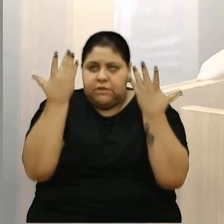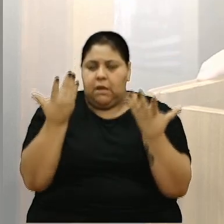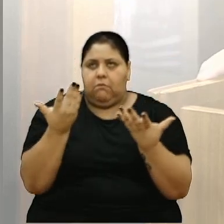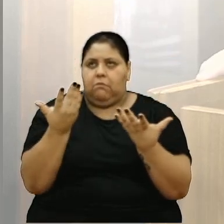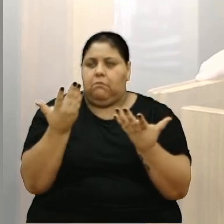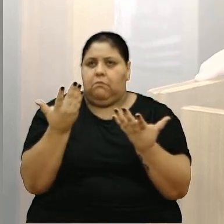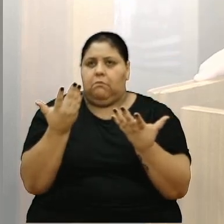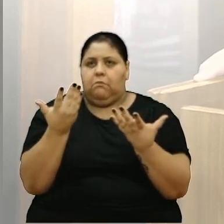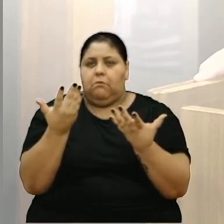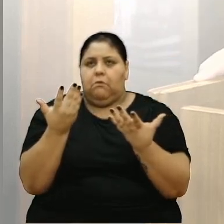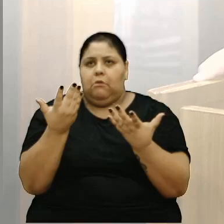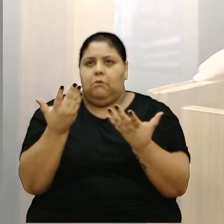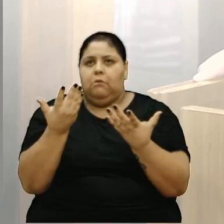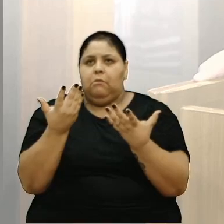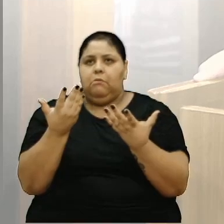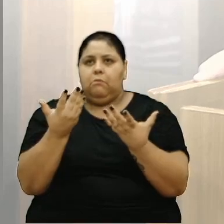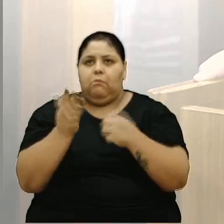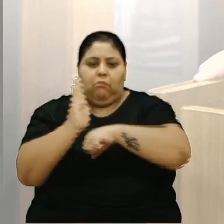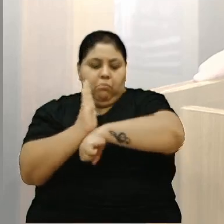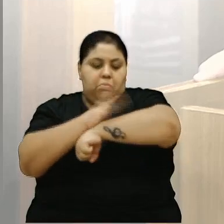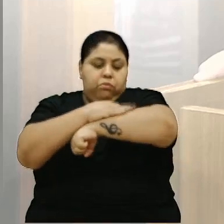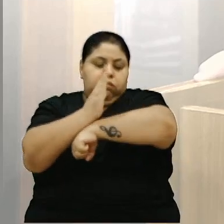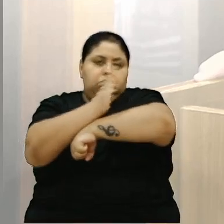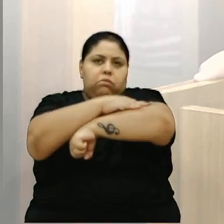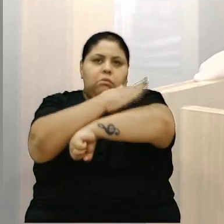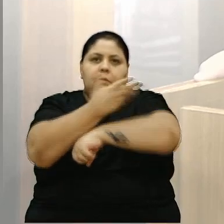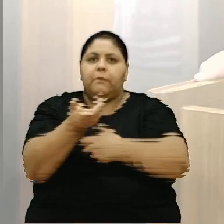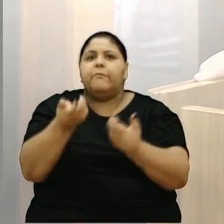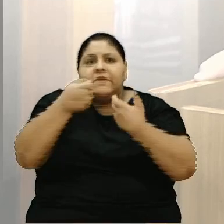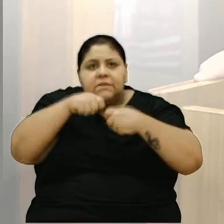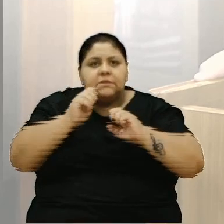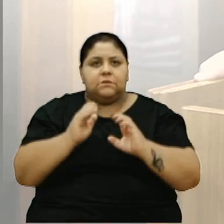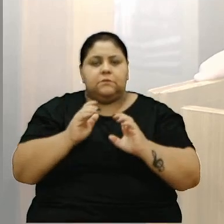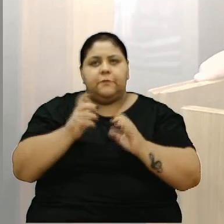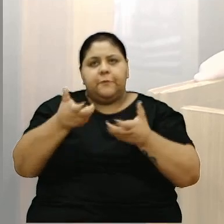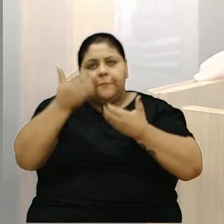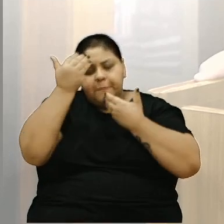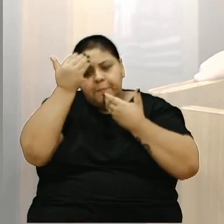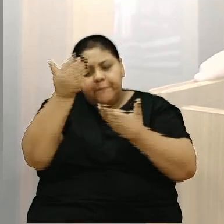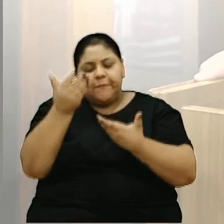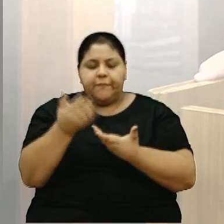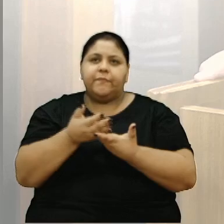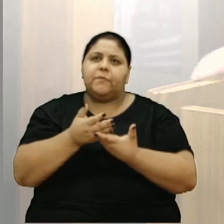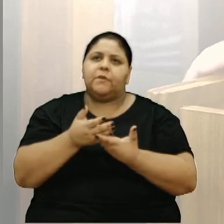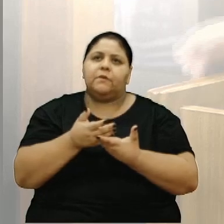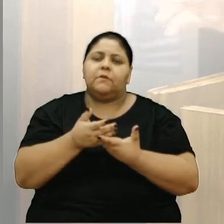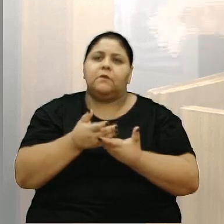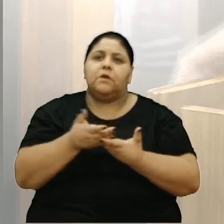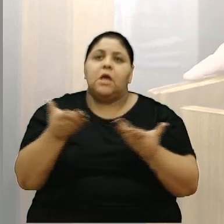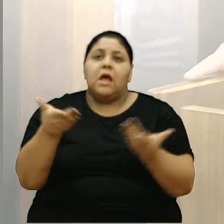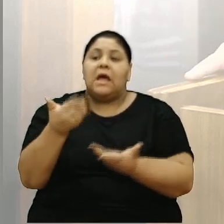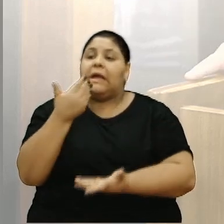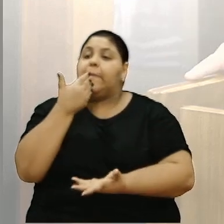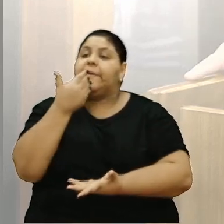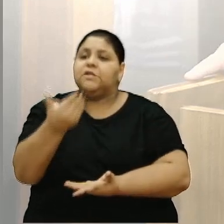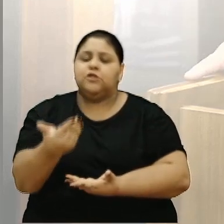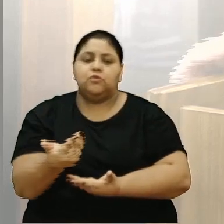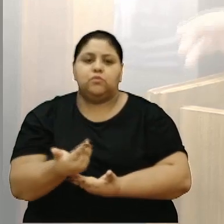uma zapá de asfalto. Então eu quero agradecer, que nem eu estou dizendo, nós não estamos pedindo